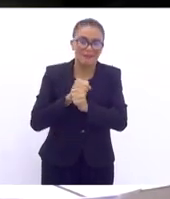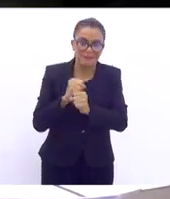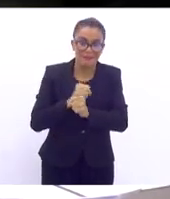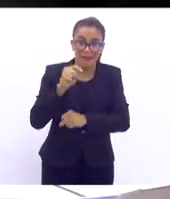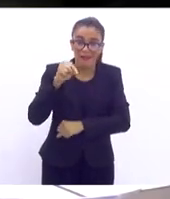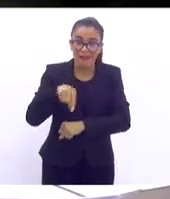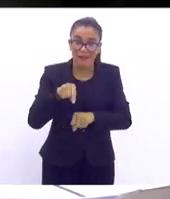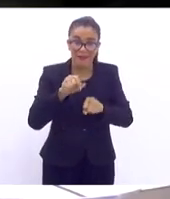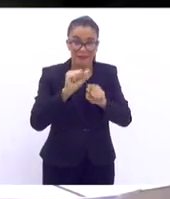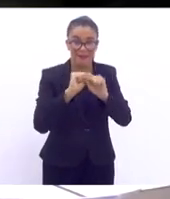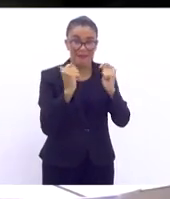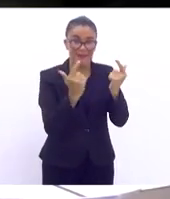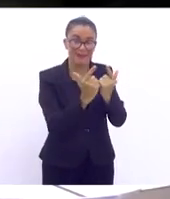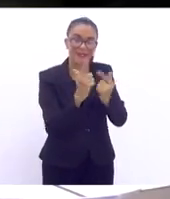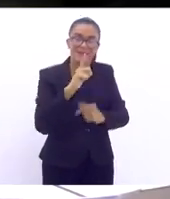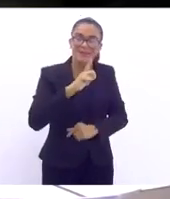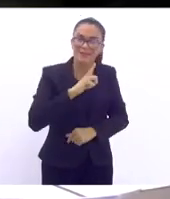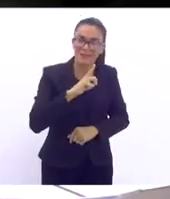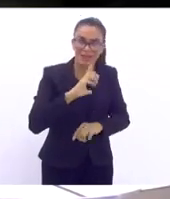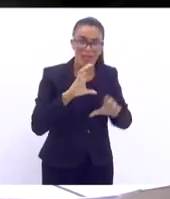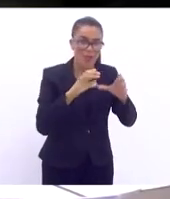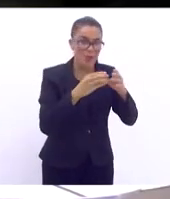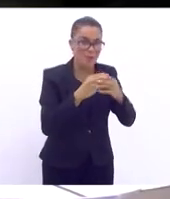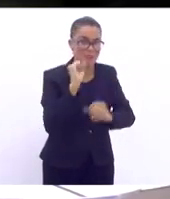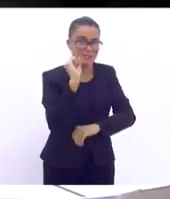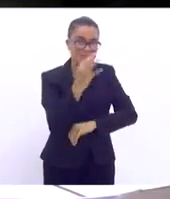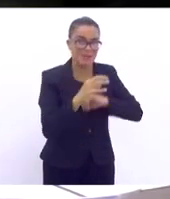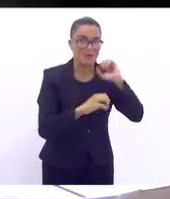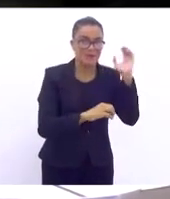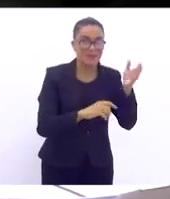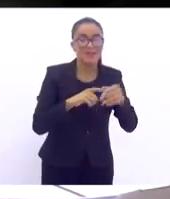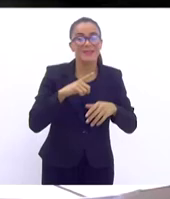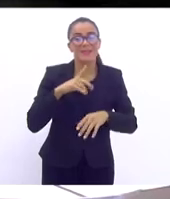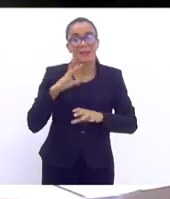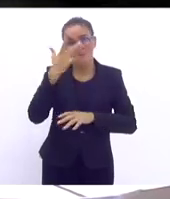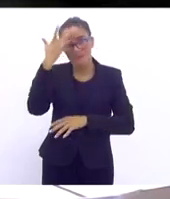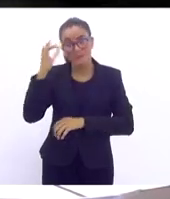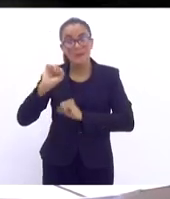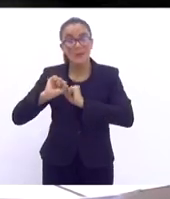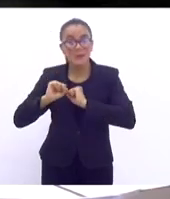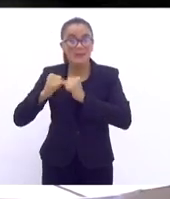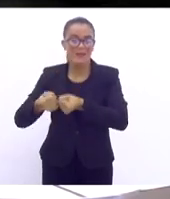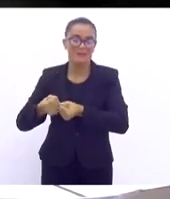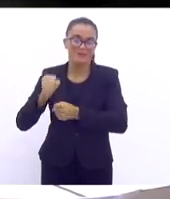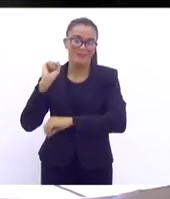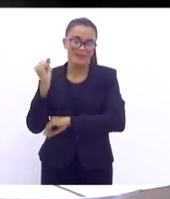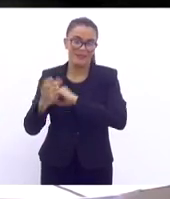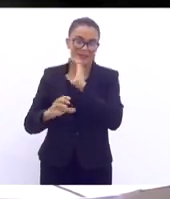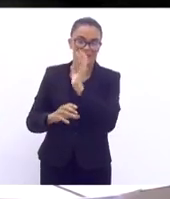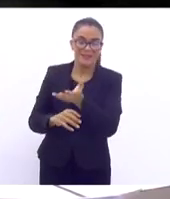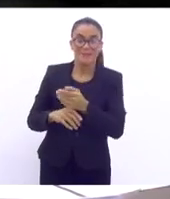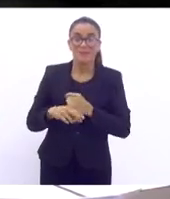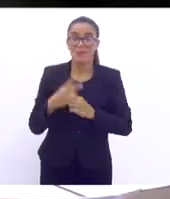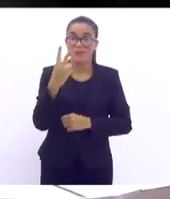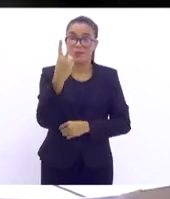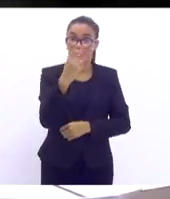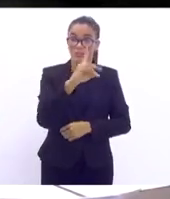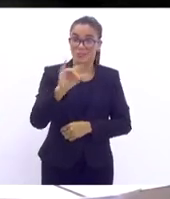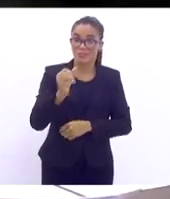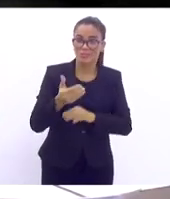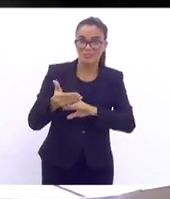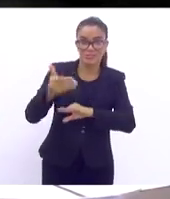Legislativa existe a comissão de Meio Ambiente existe a frente ambientalista há 500 anos há dois dias atrás